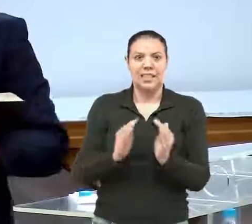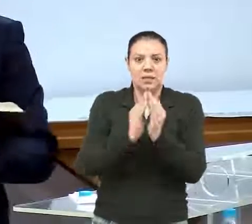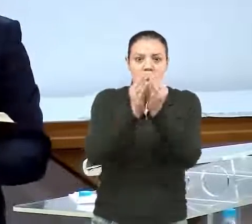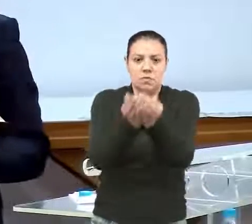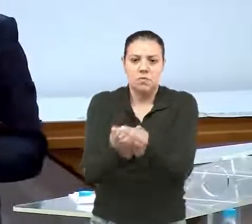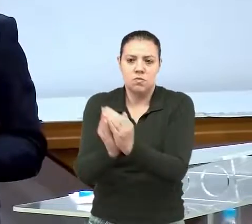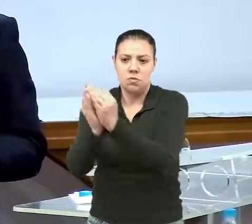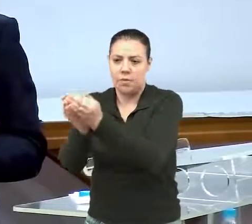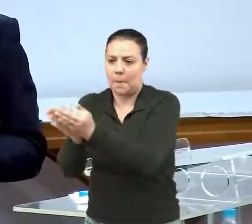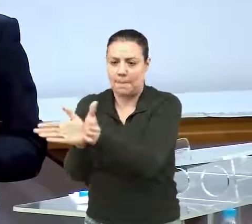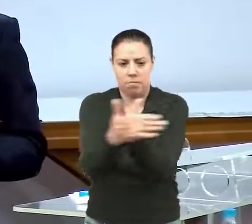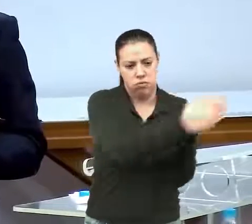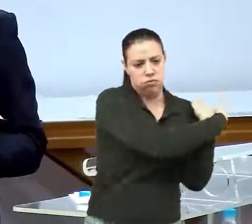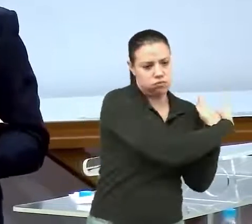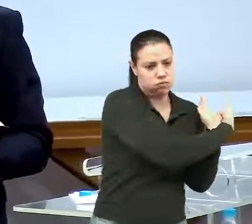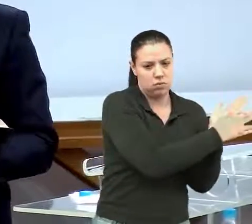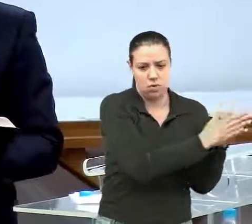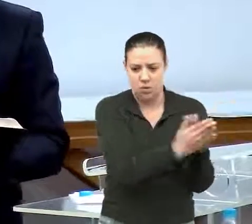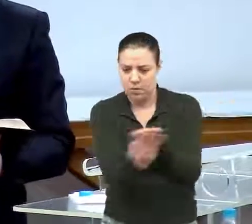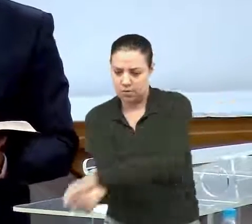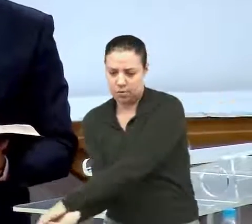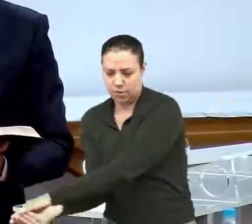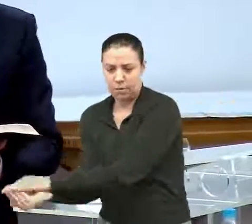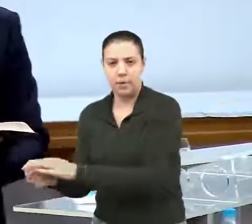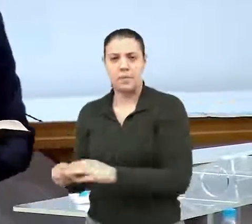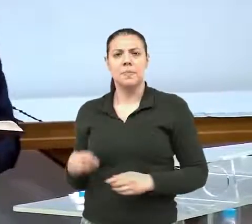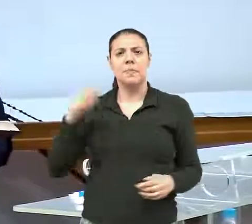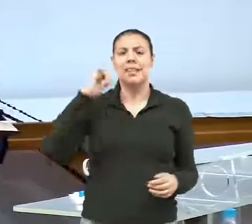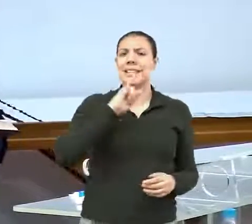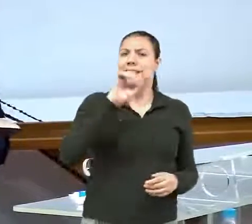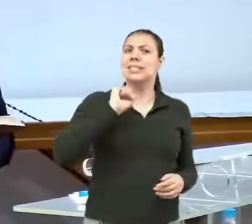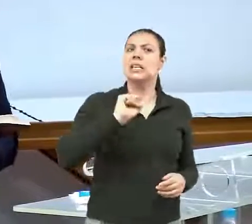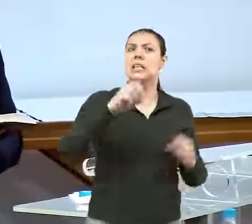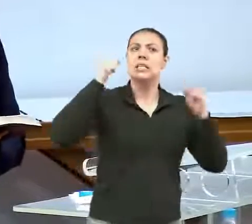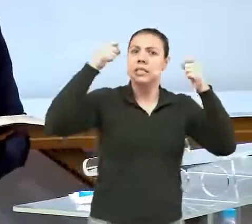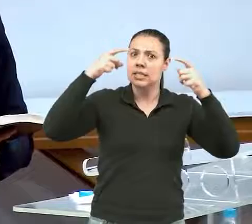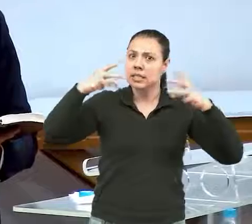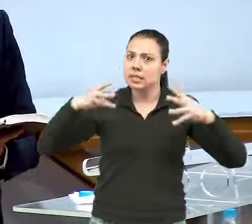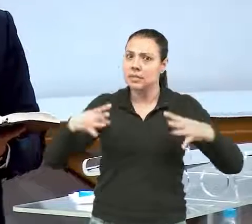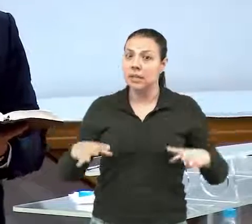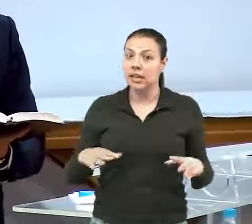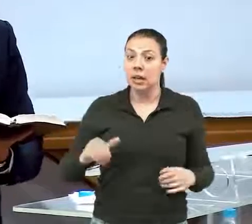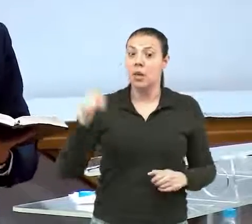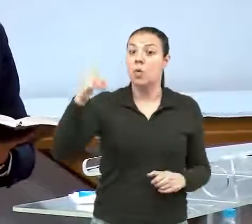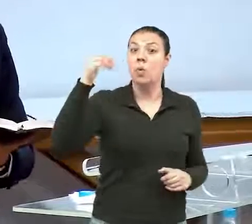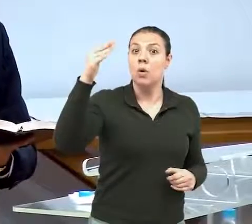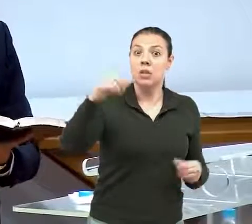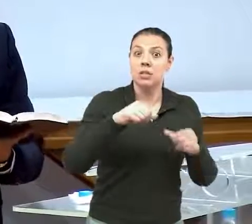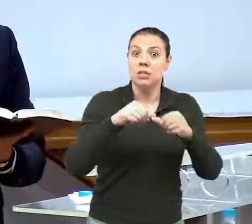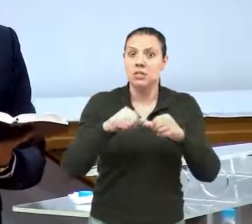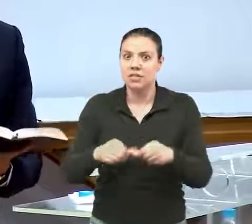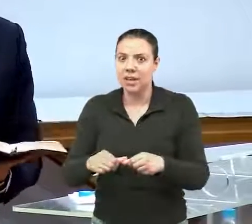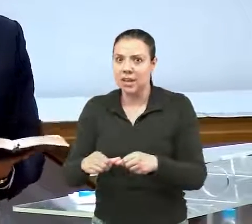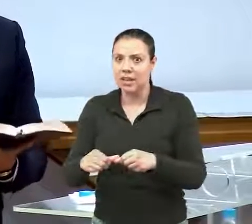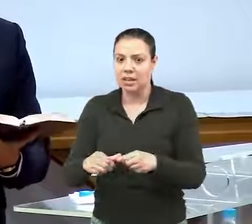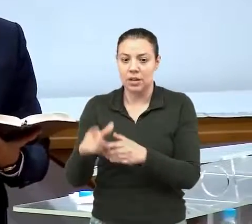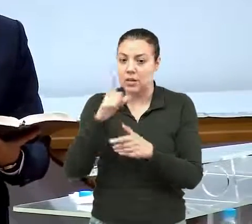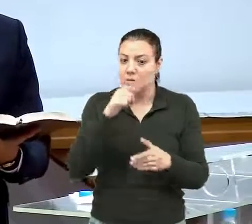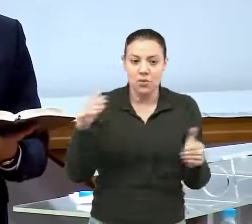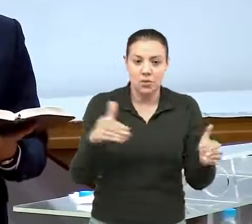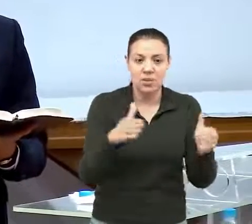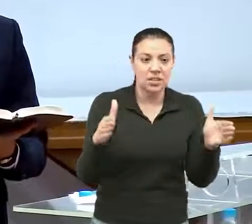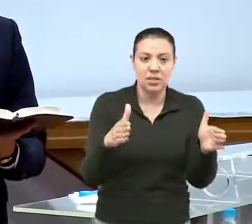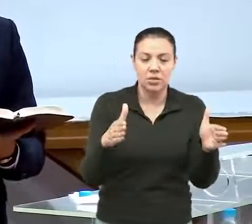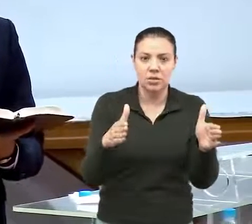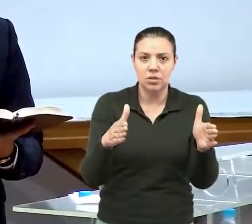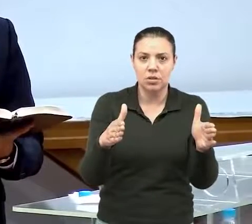arrastando tudo. E ele então vai dizer que quando passares pelos rios, esses rios não te